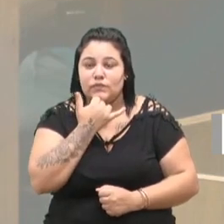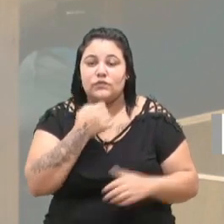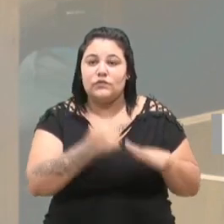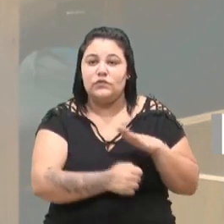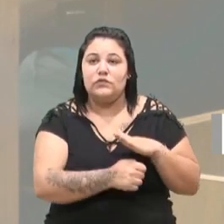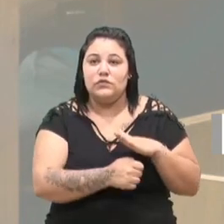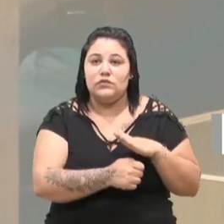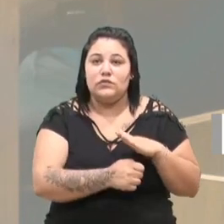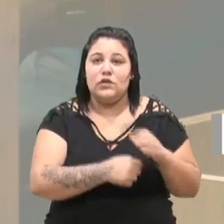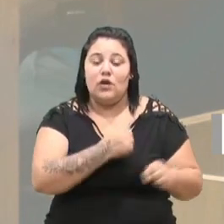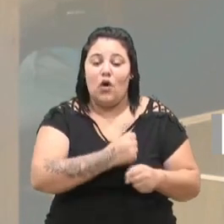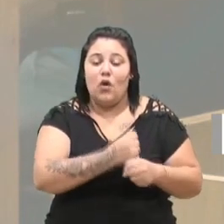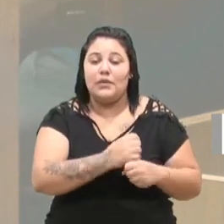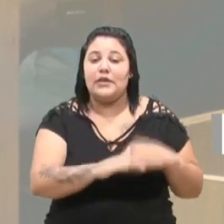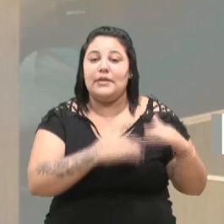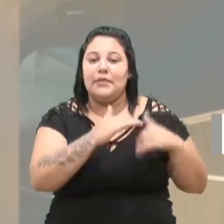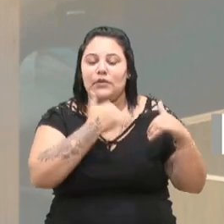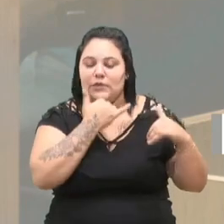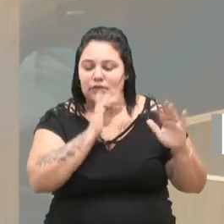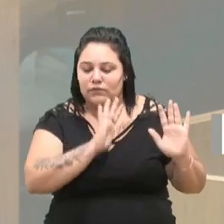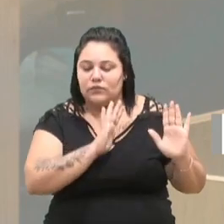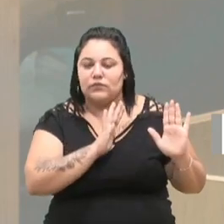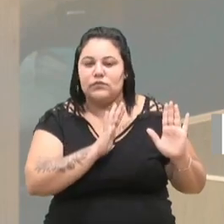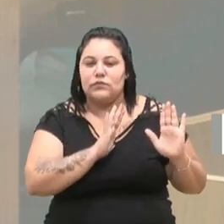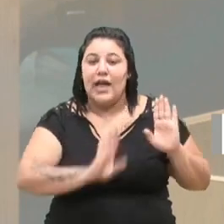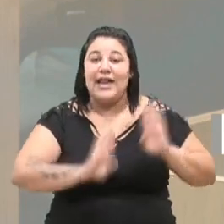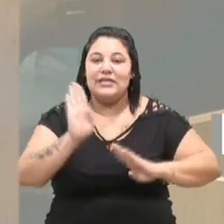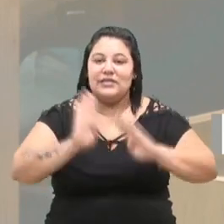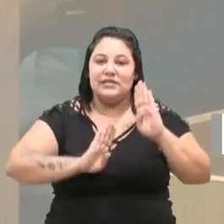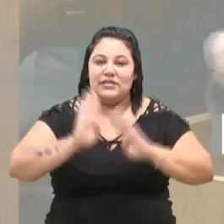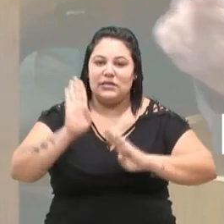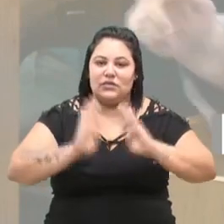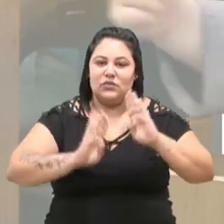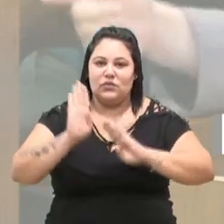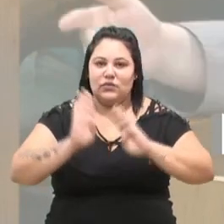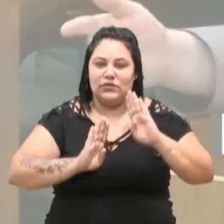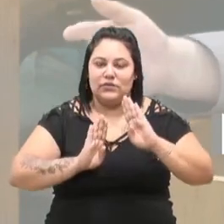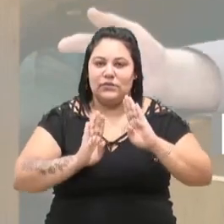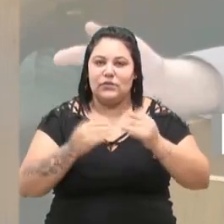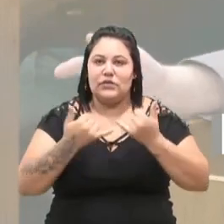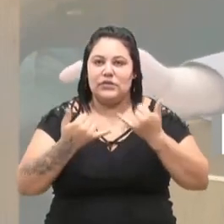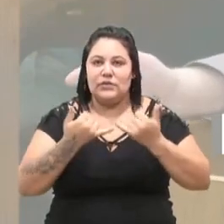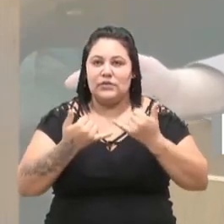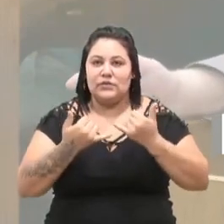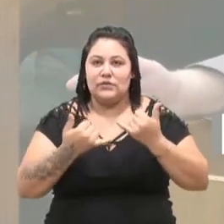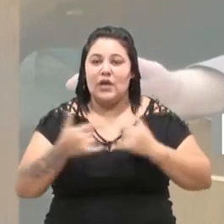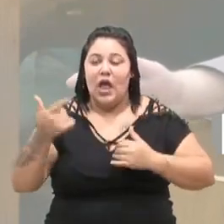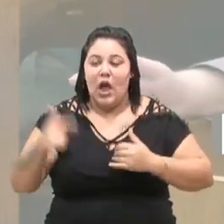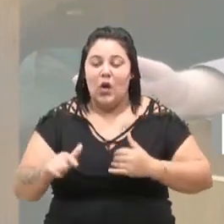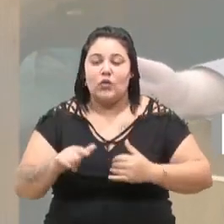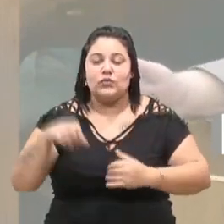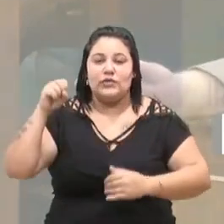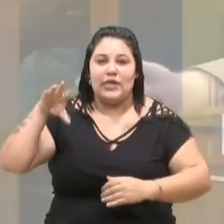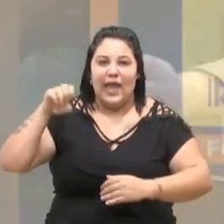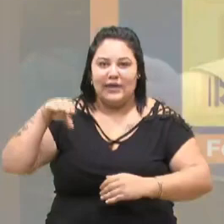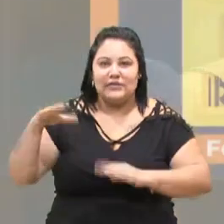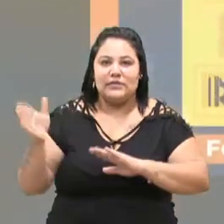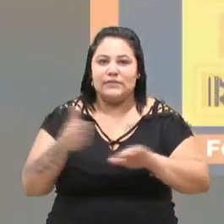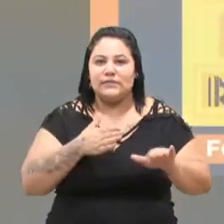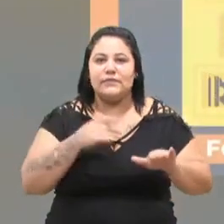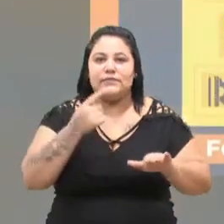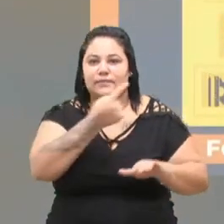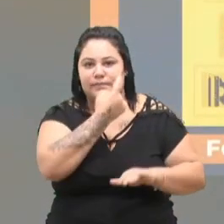investimentos, obras em andamento, perdão. E as licitações é um outro slide que temos aí.